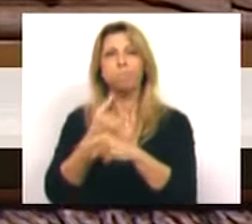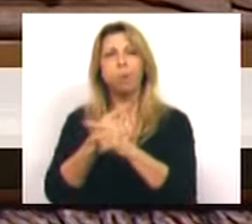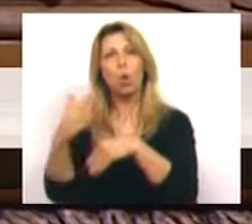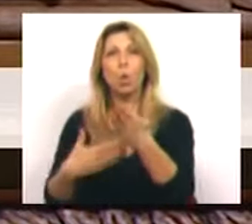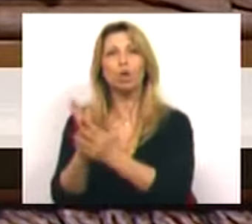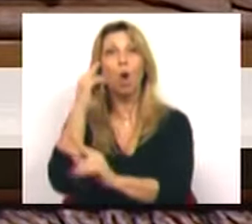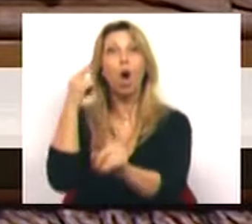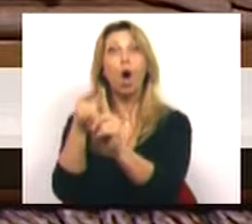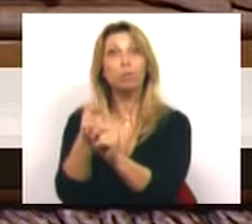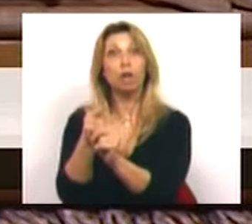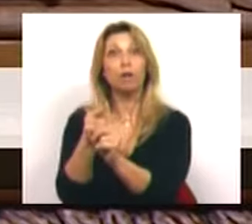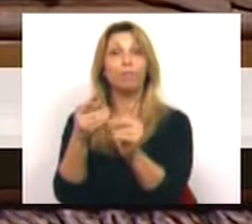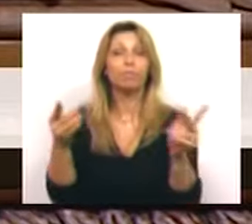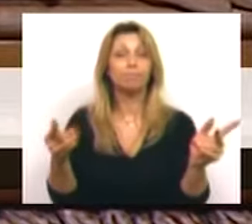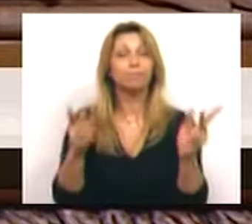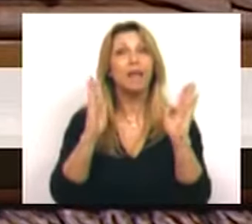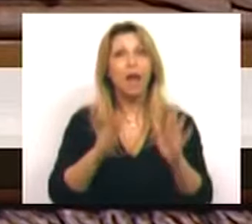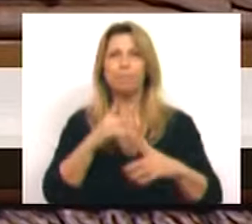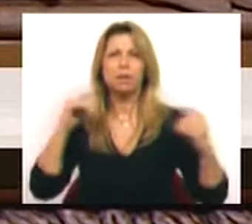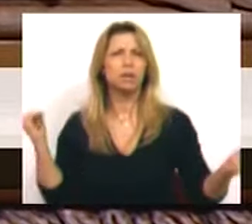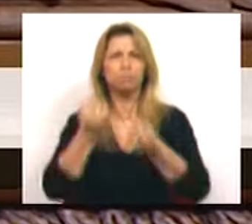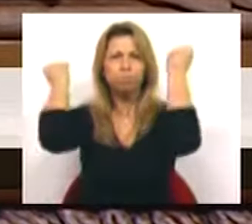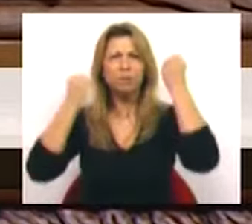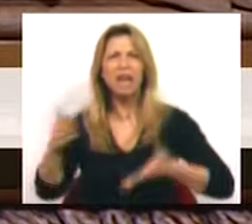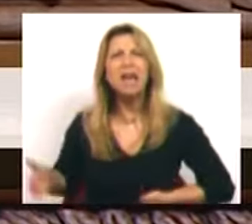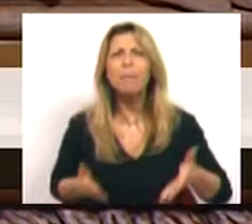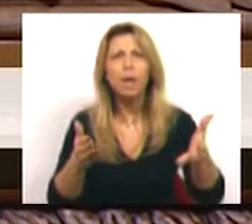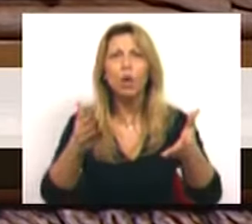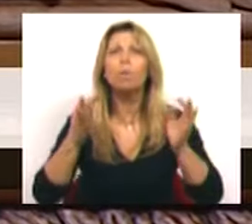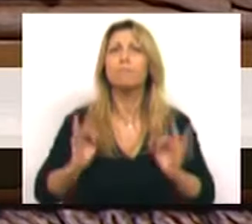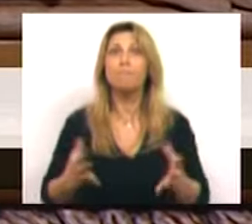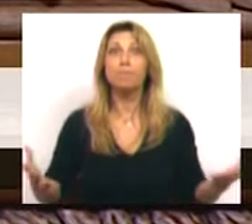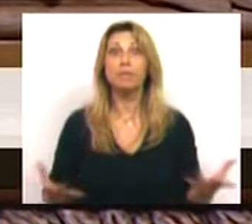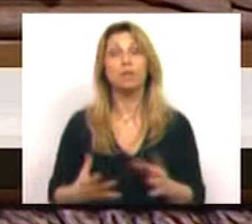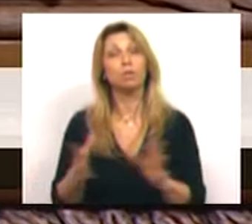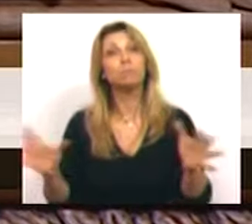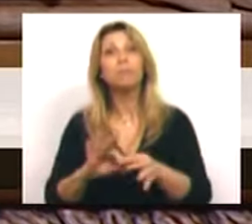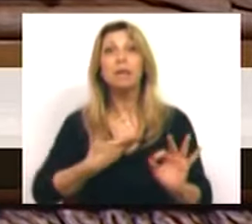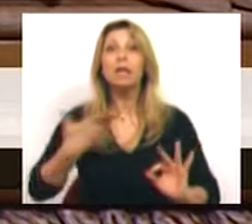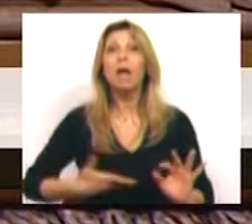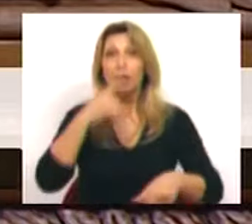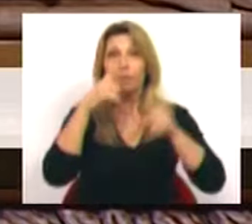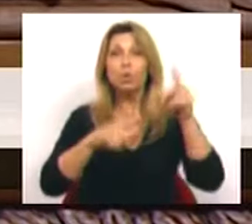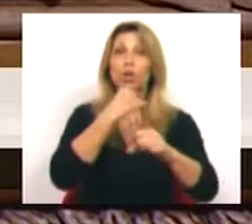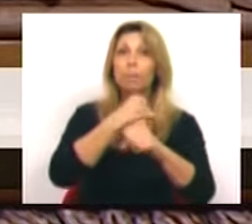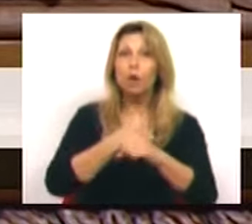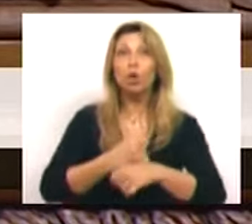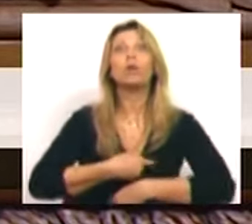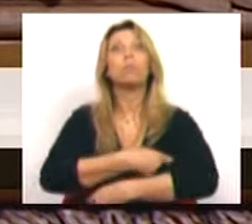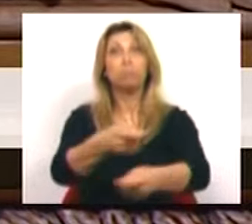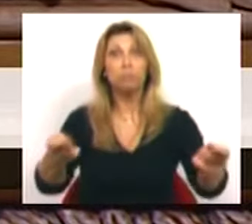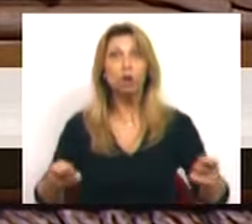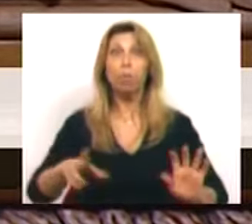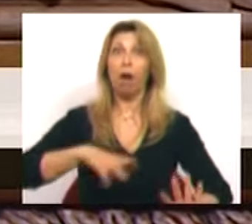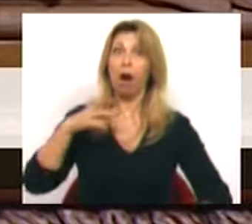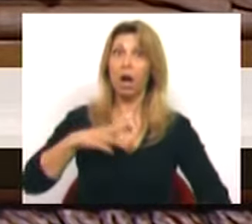objetivo. É preciso rejeitar esse caminho. Pelos direitos dos trabalhadores, para distribuir a riqueza criada de